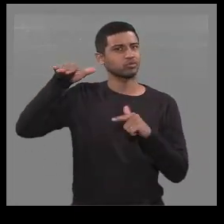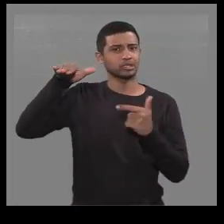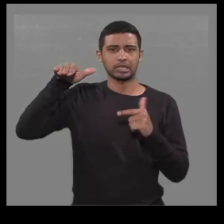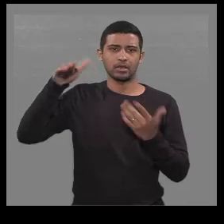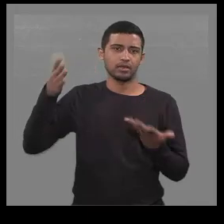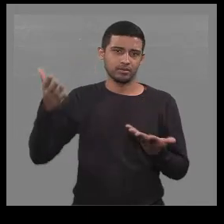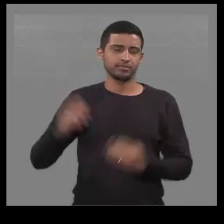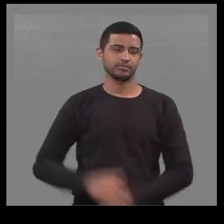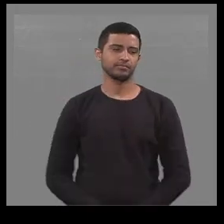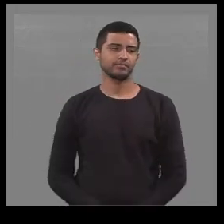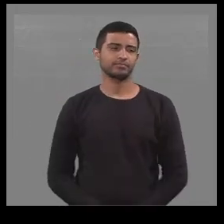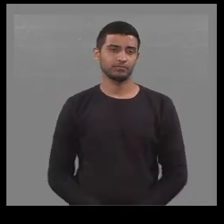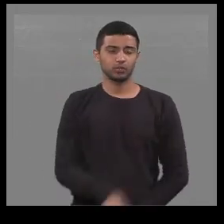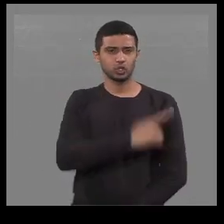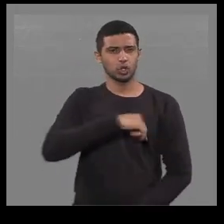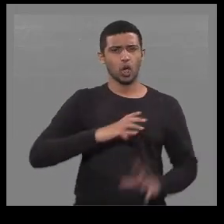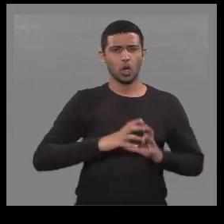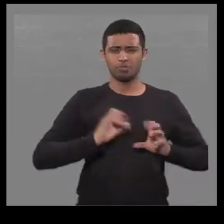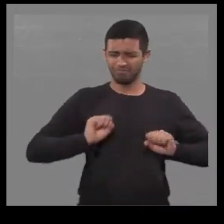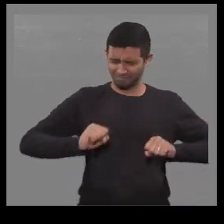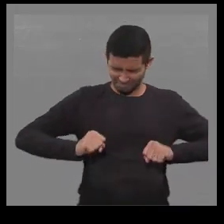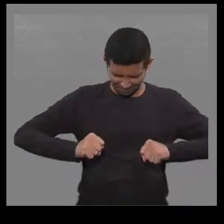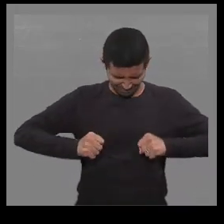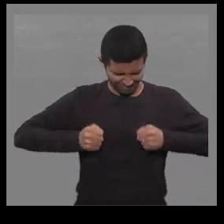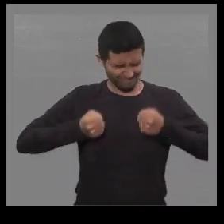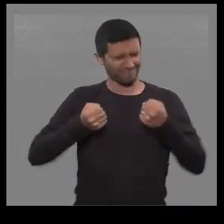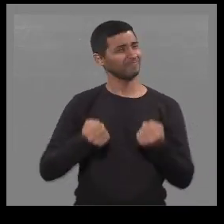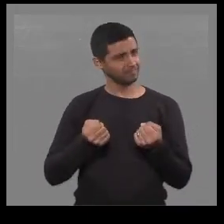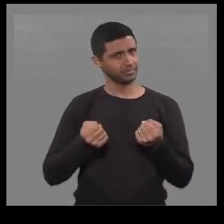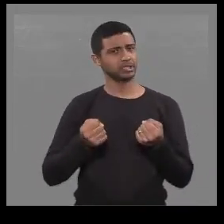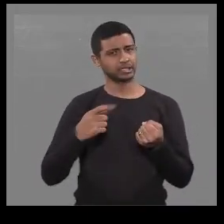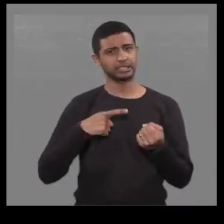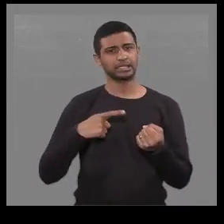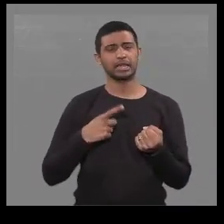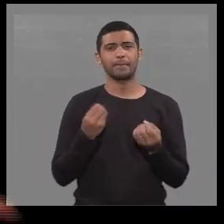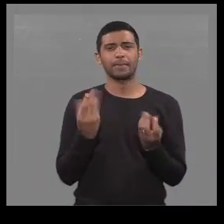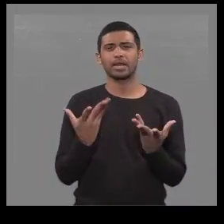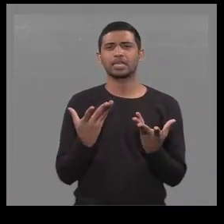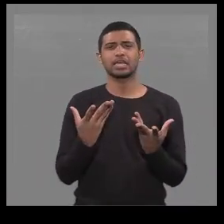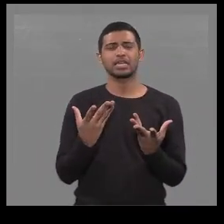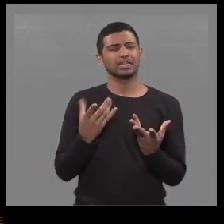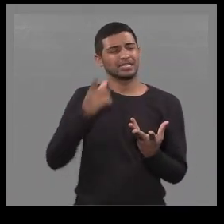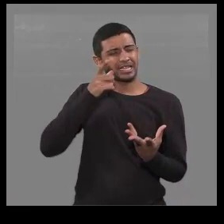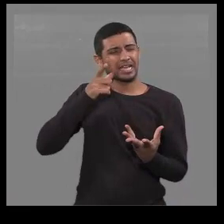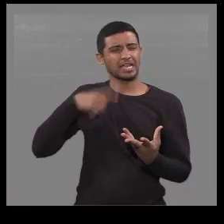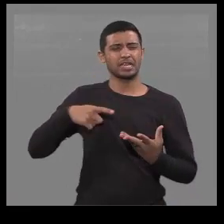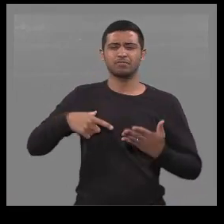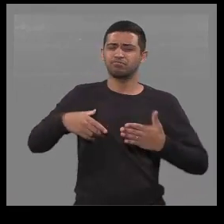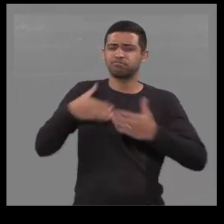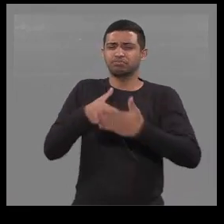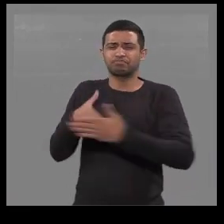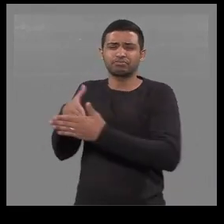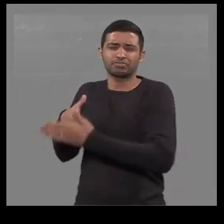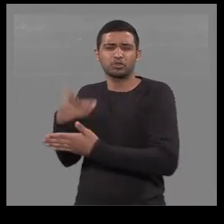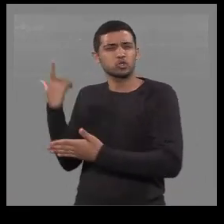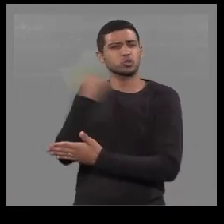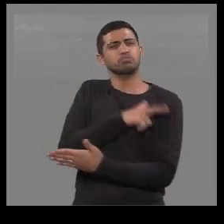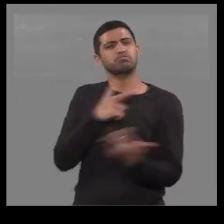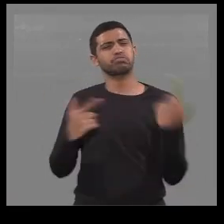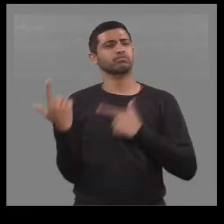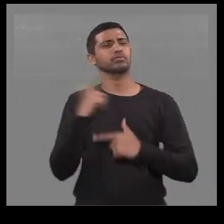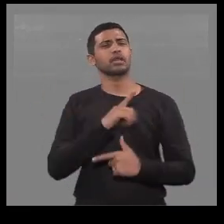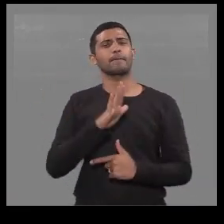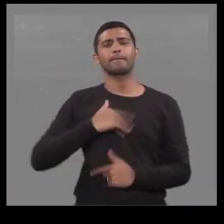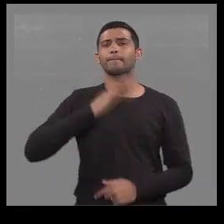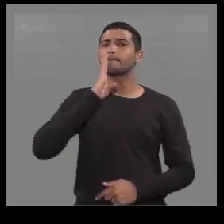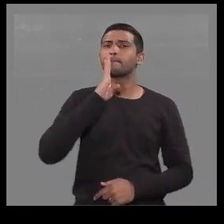negros nessa posição. Lógico, fazemos um esforço imenso, né, de conseguir transpor vários obstáculos enquanto